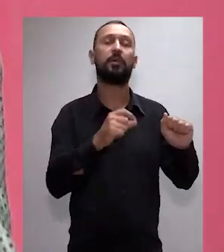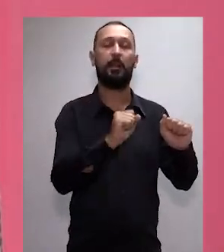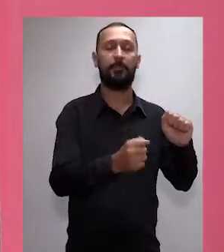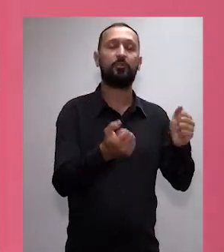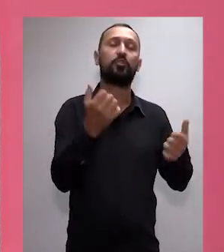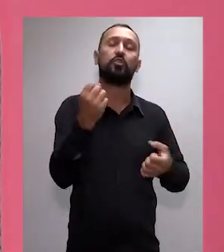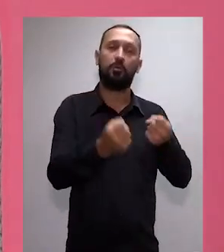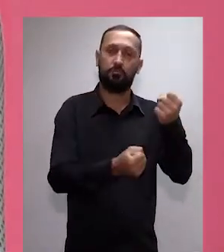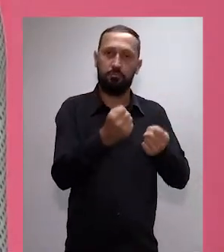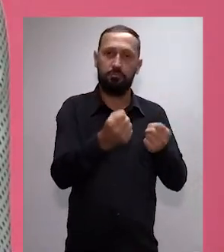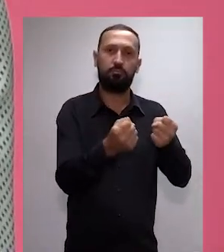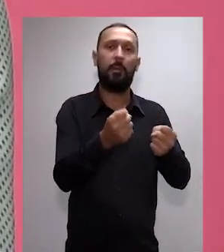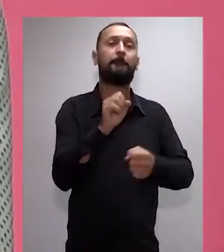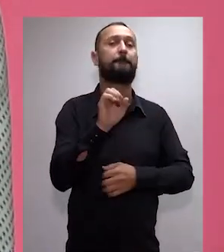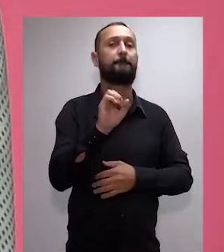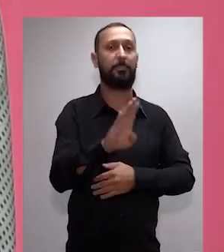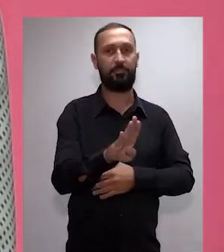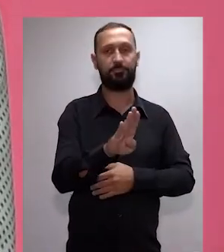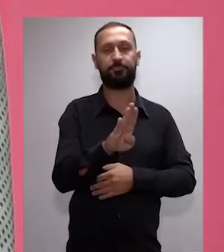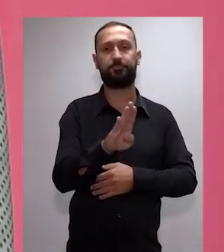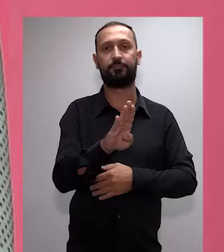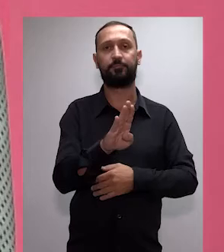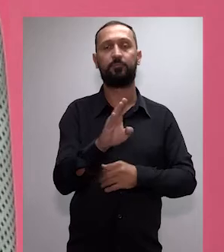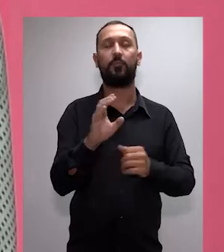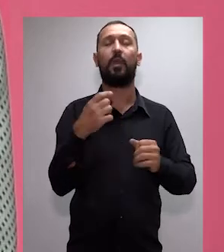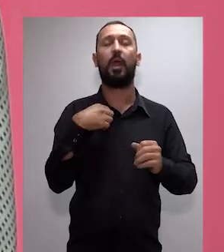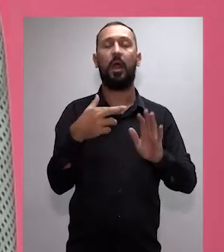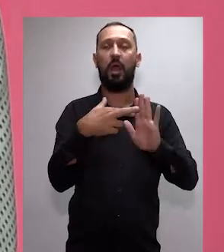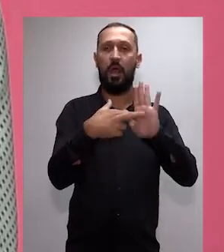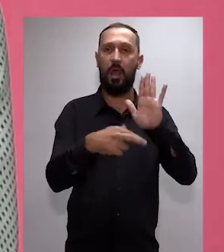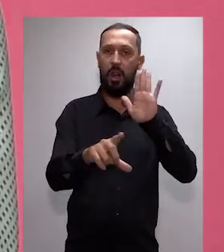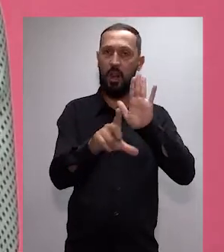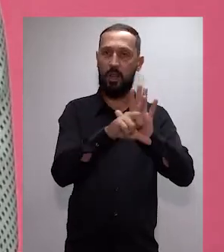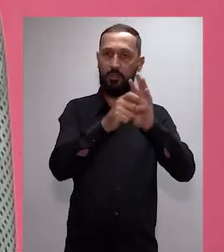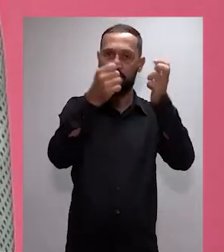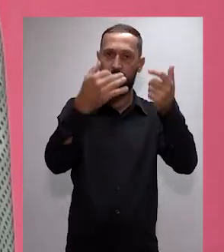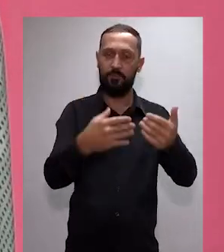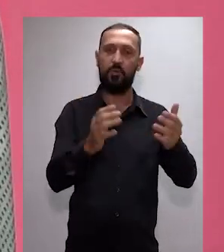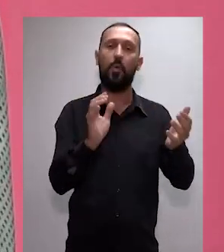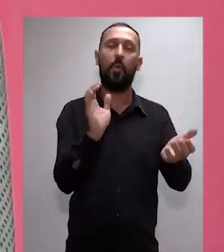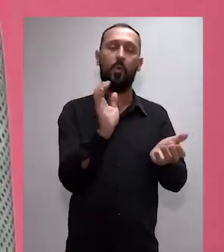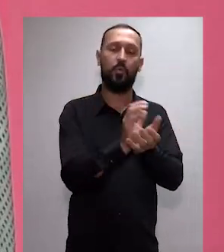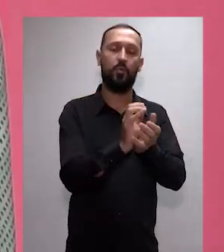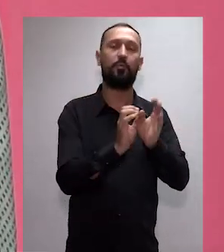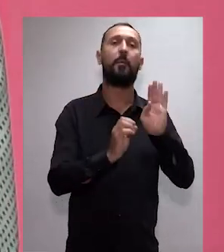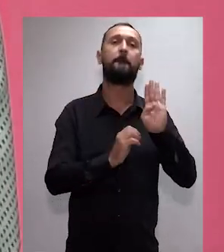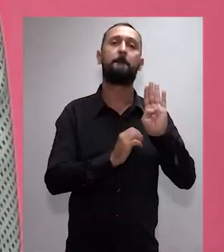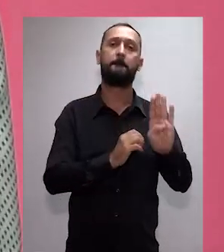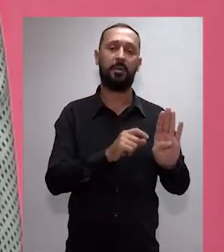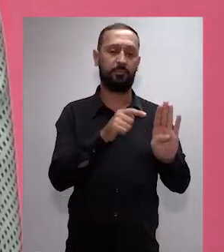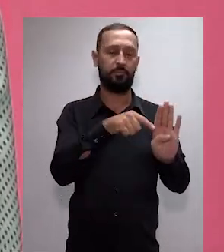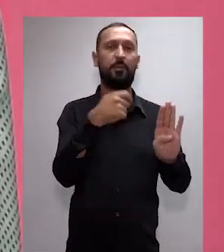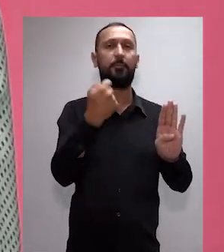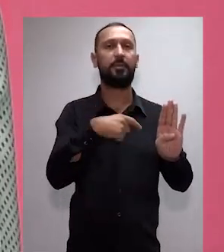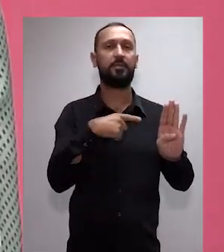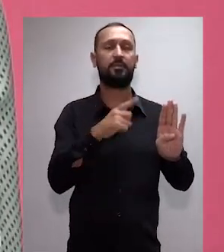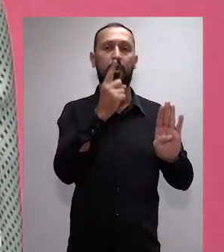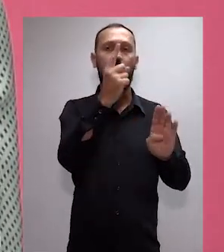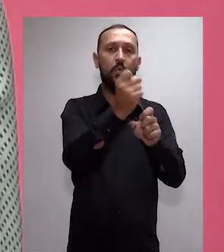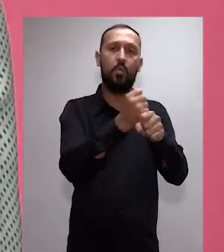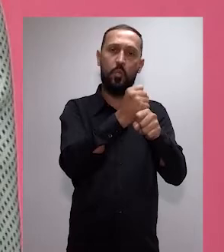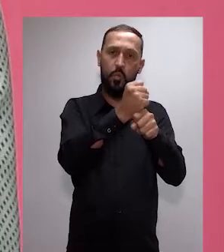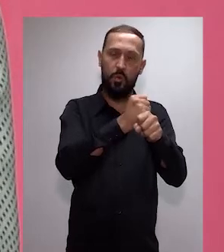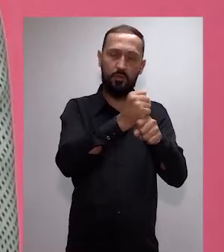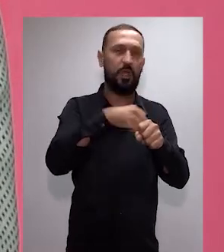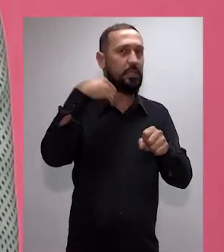aquele condutor que já tem a categoria B. O código nos traz que esse condutor de categoria B, ele tem que ter no mínimo 1 ano